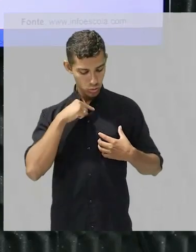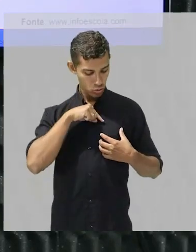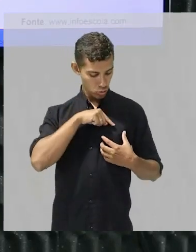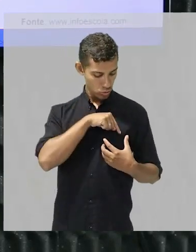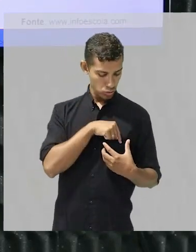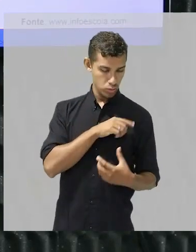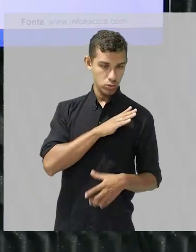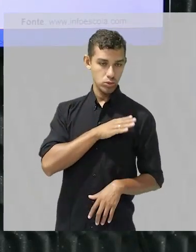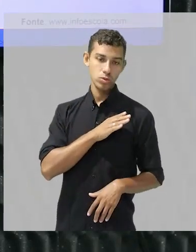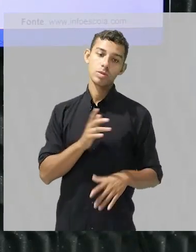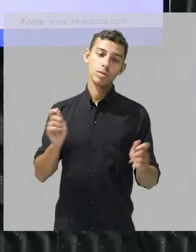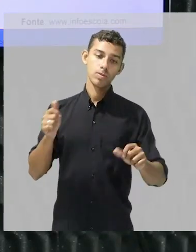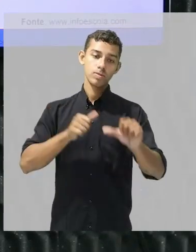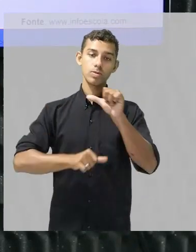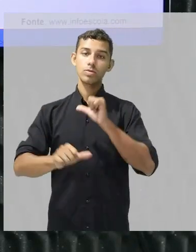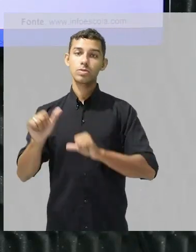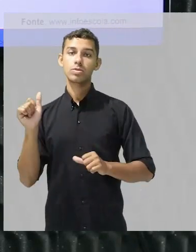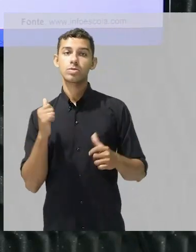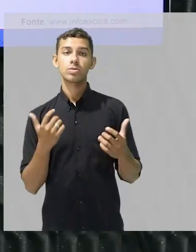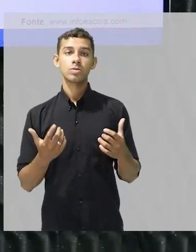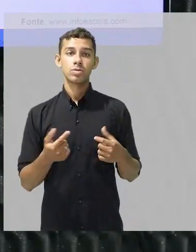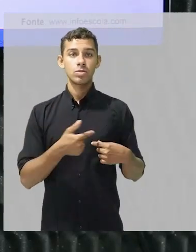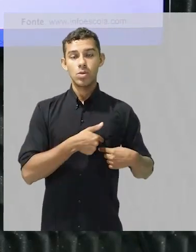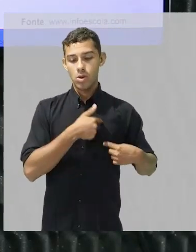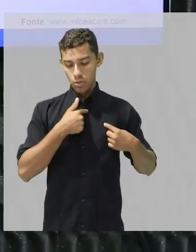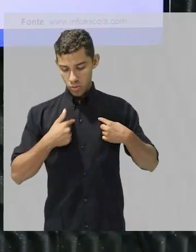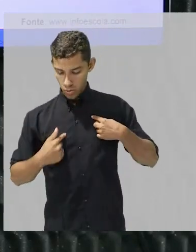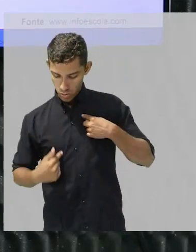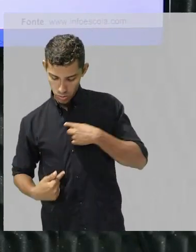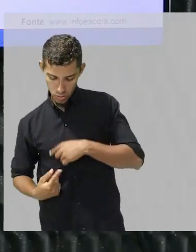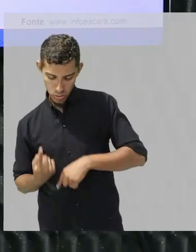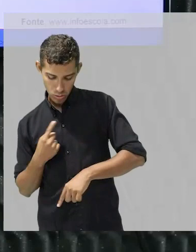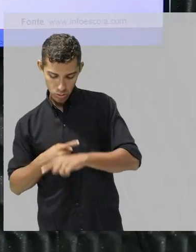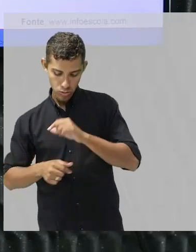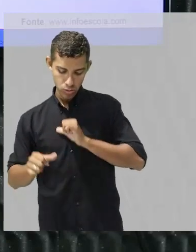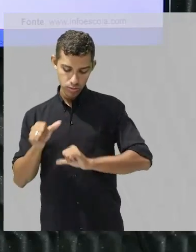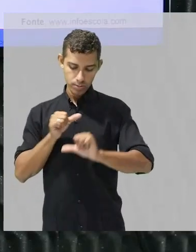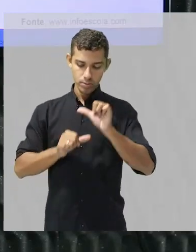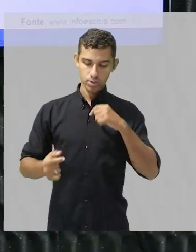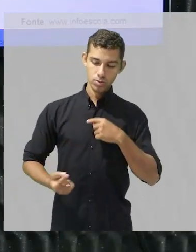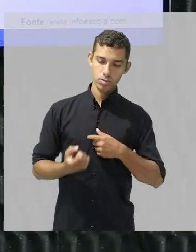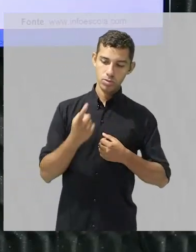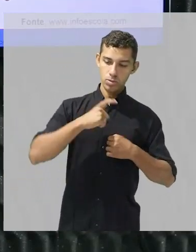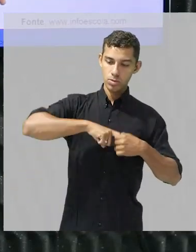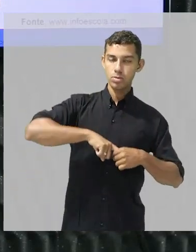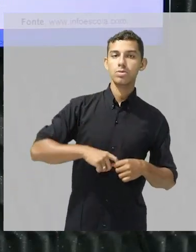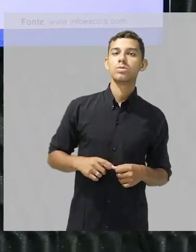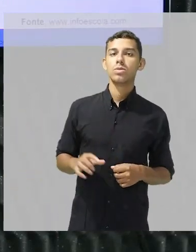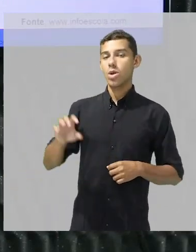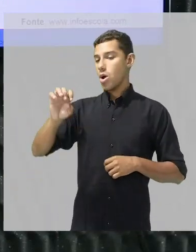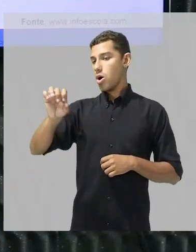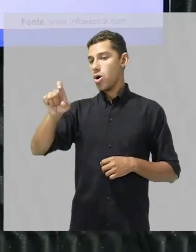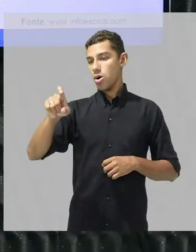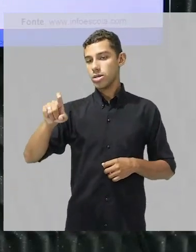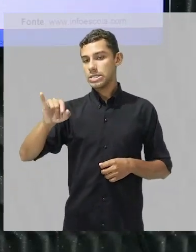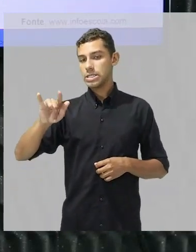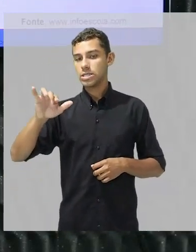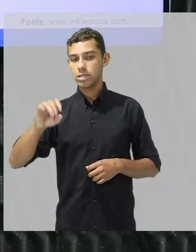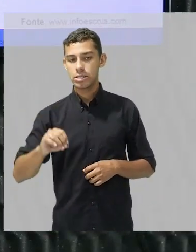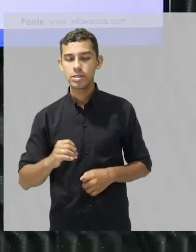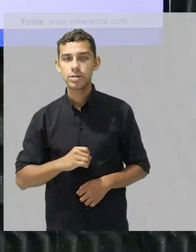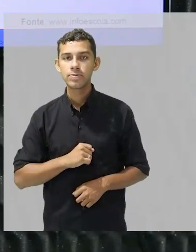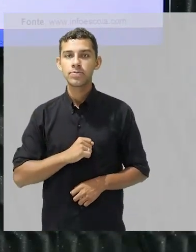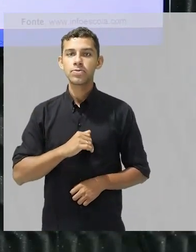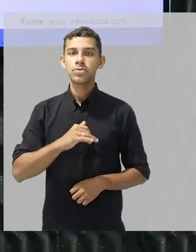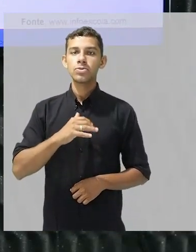ocorreu as trocas gasosas. O sangue foi rico em gás carbônico para os pulmões e voltou rico em oxigênio